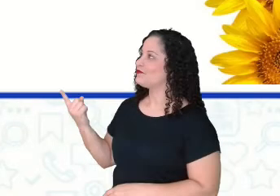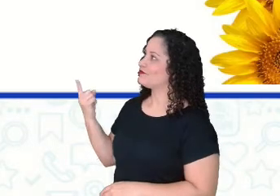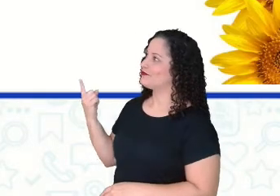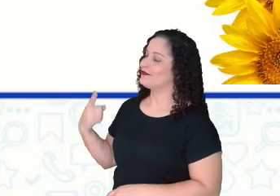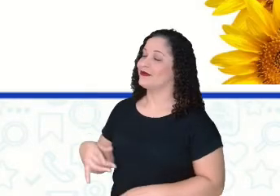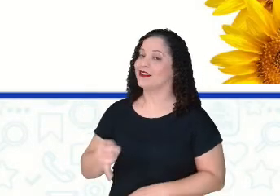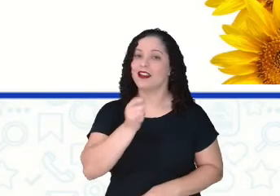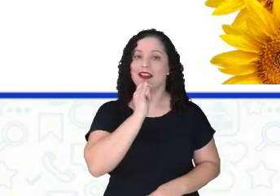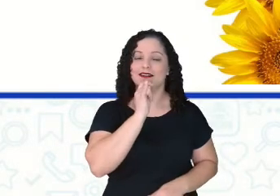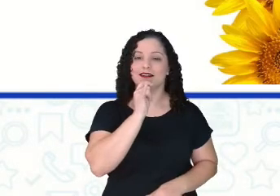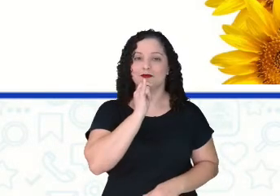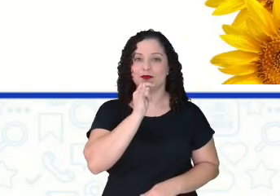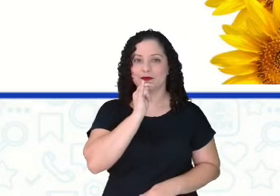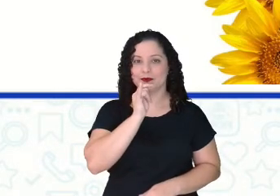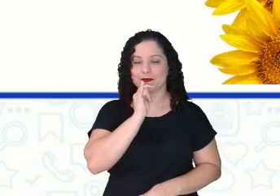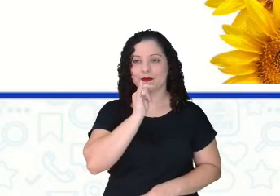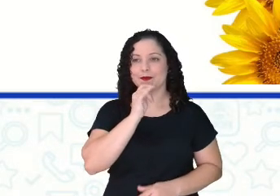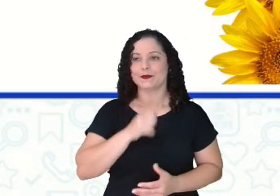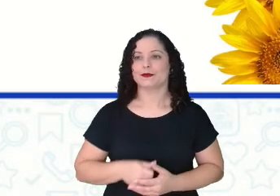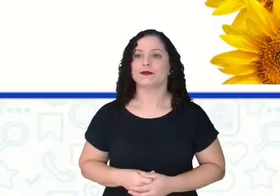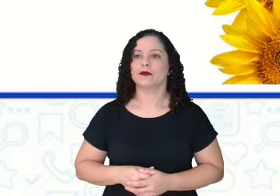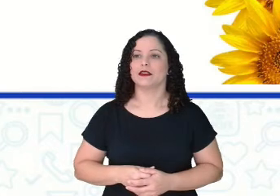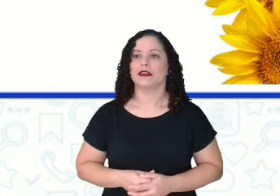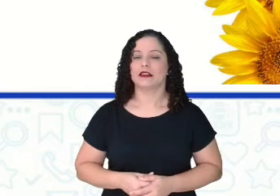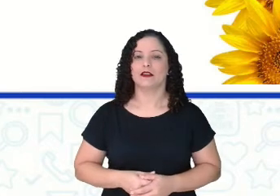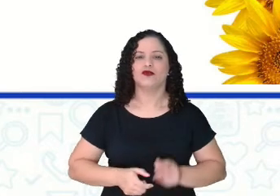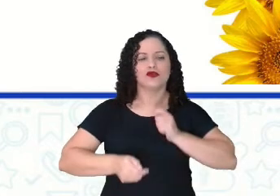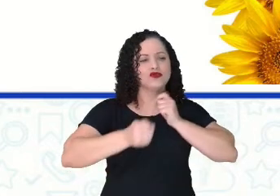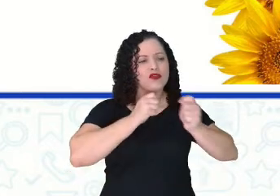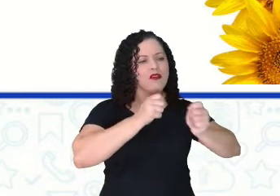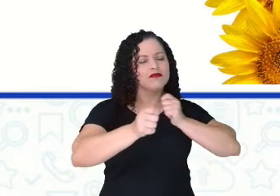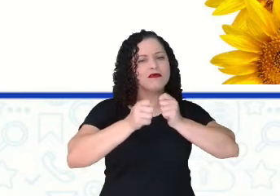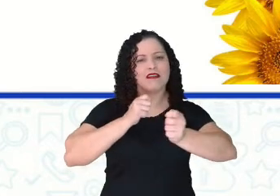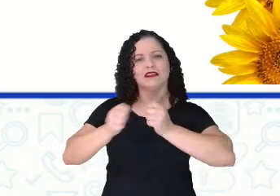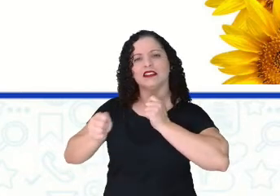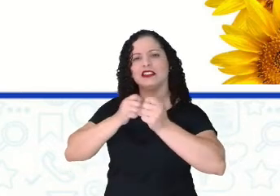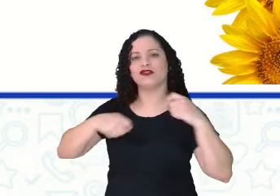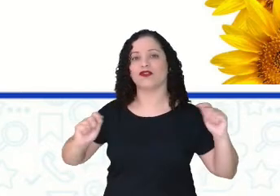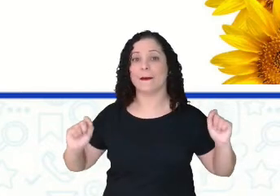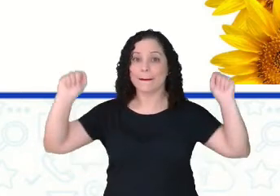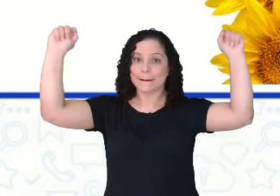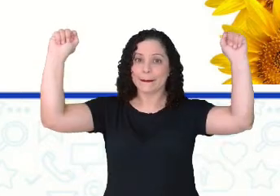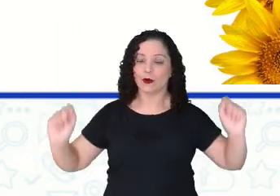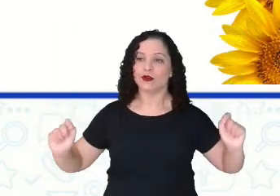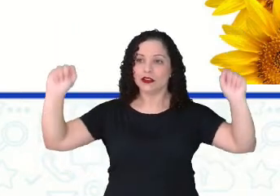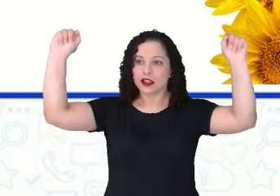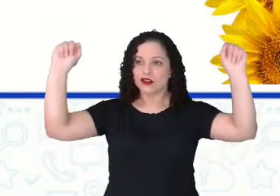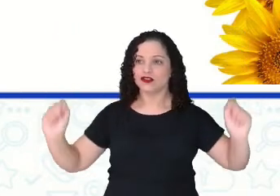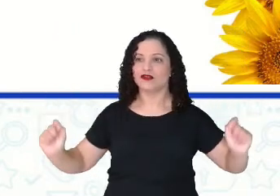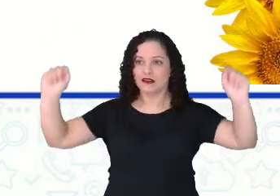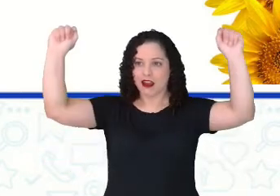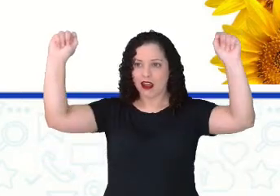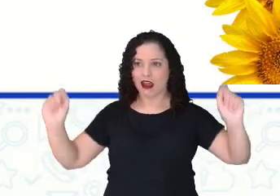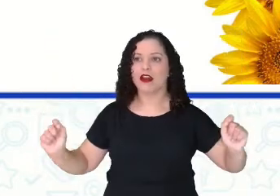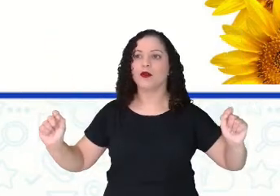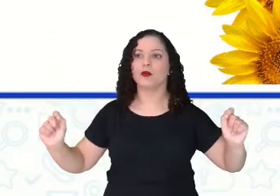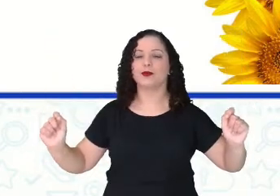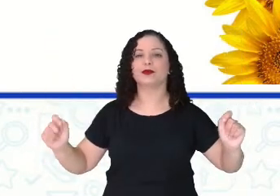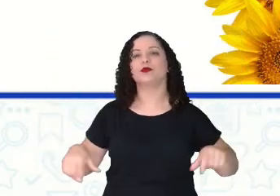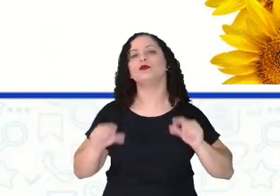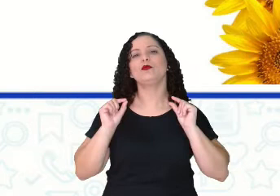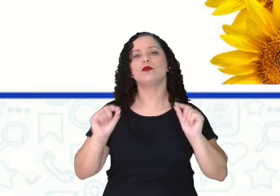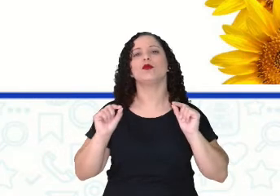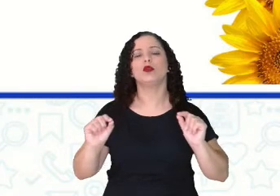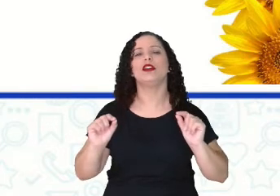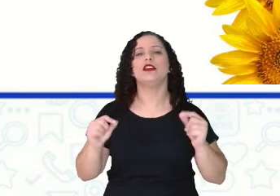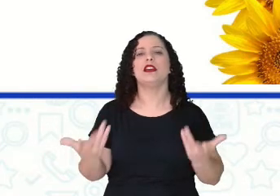Os jornalistas protestaram após a decisão do STF quanto à não necessidade de